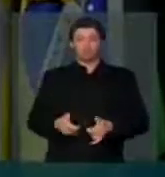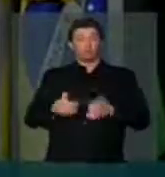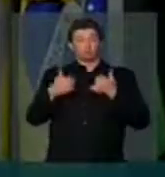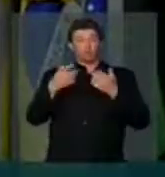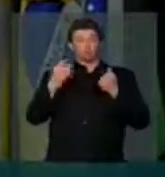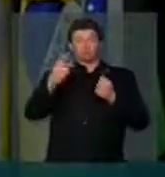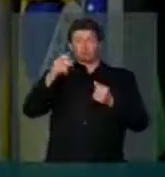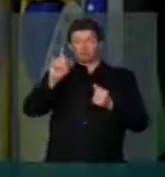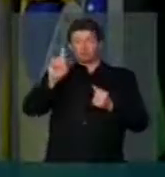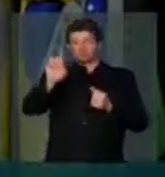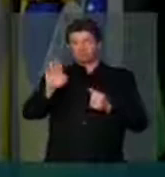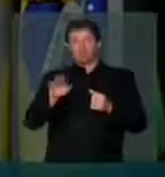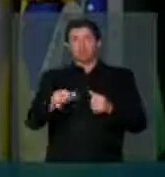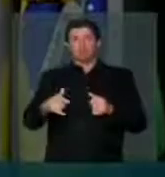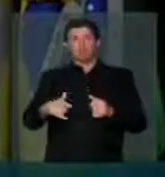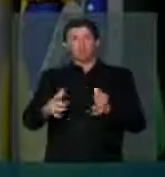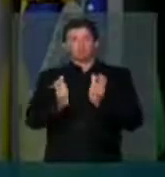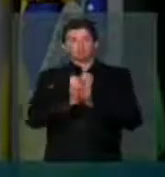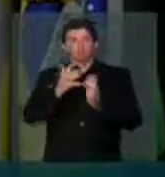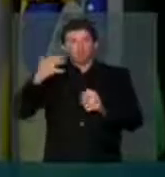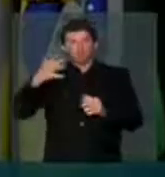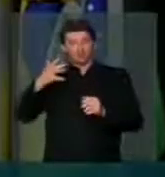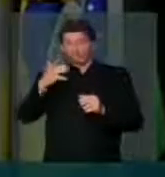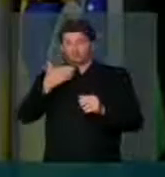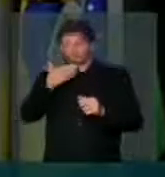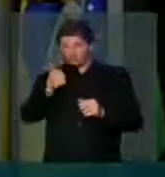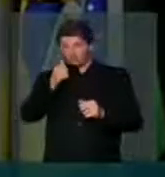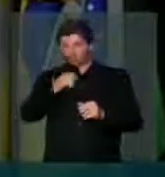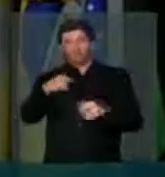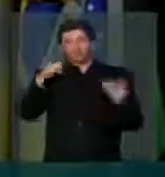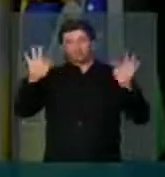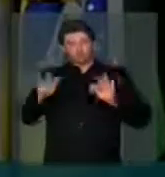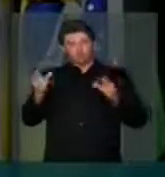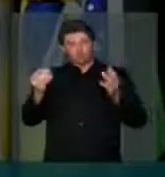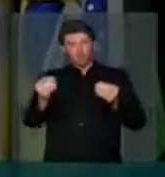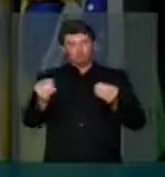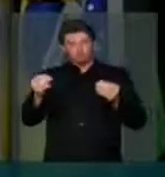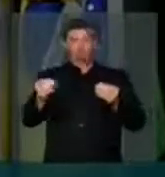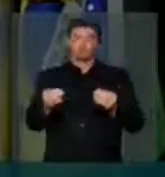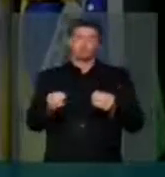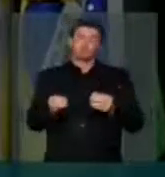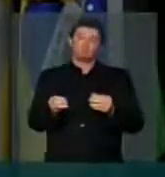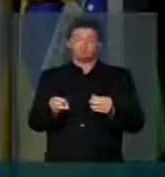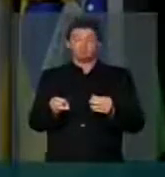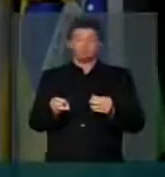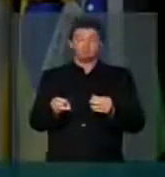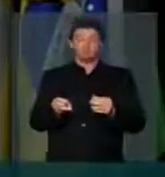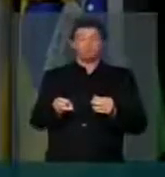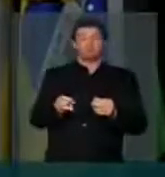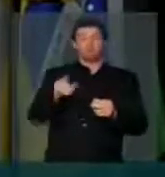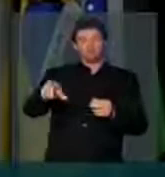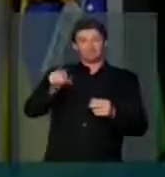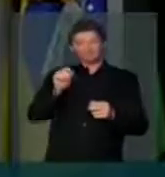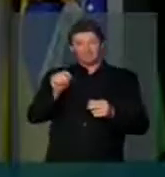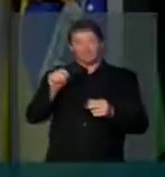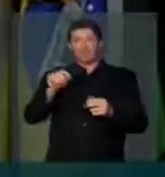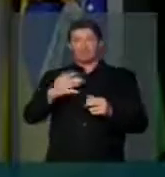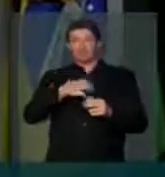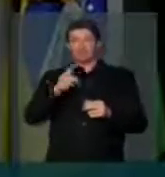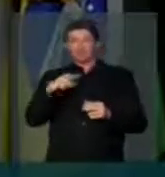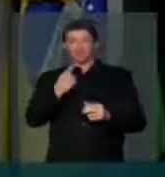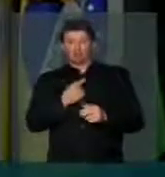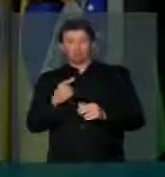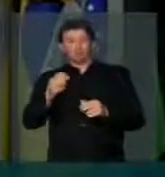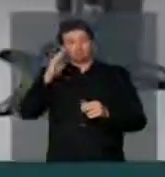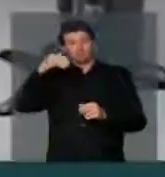muito a bancada feminina. E eu fico muito feliz, eu sei disso, que você escolhe a nossa querida Bahia,